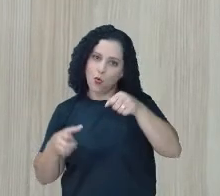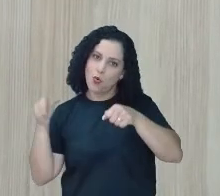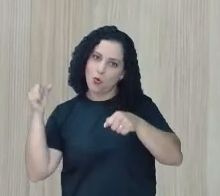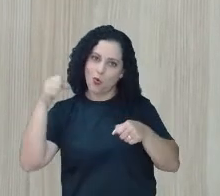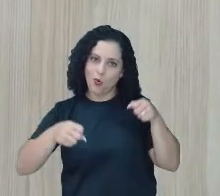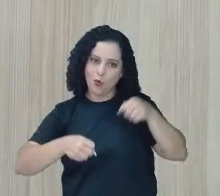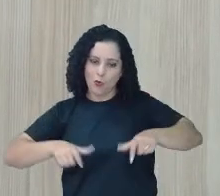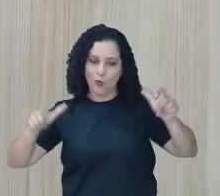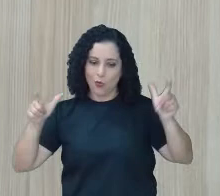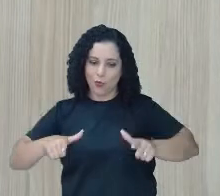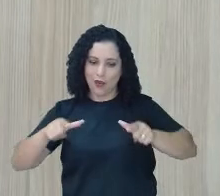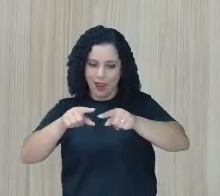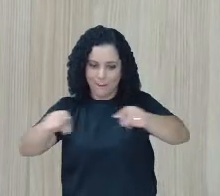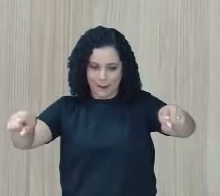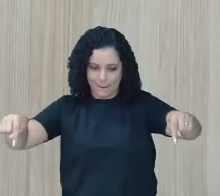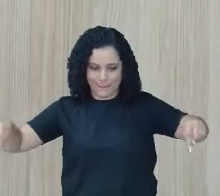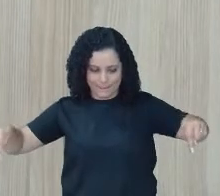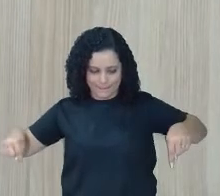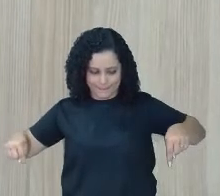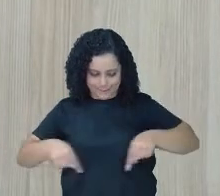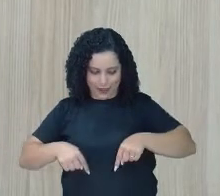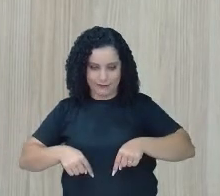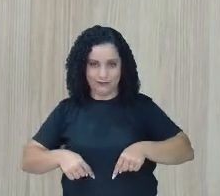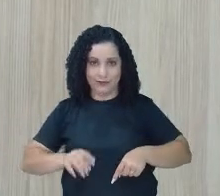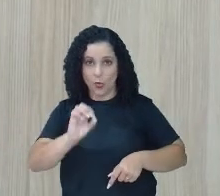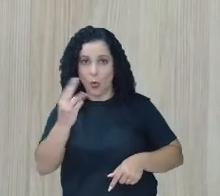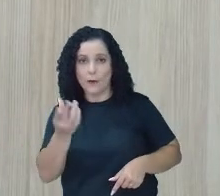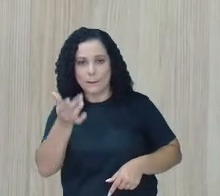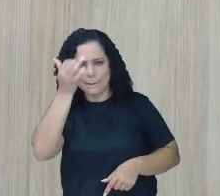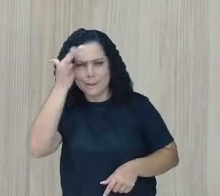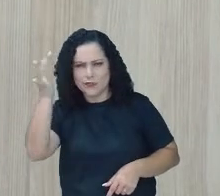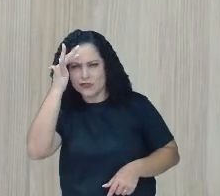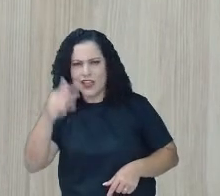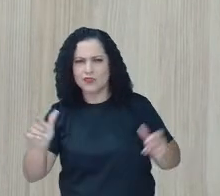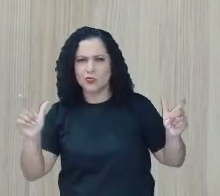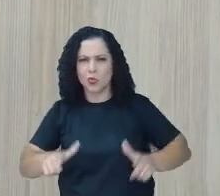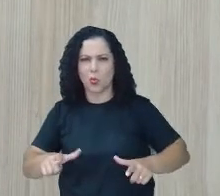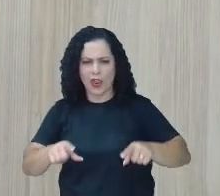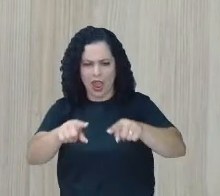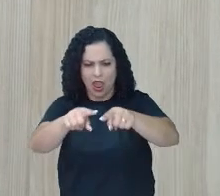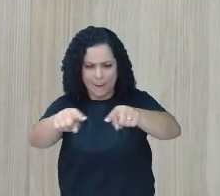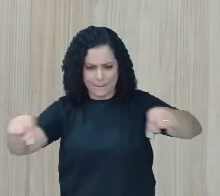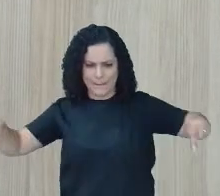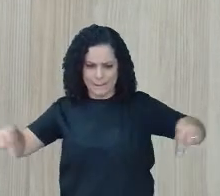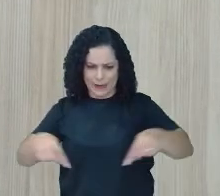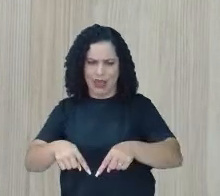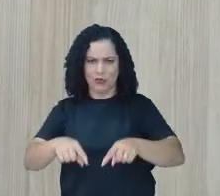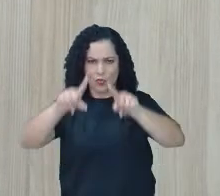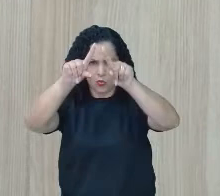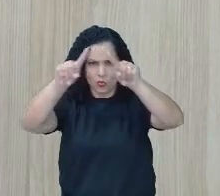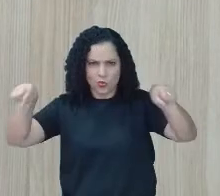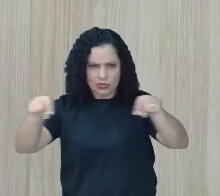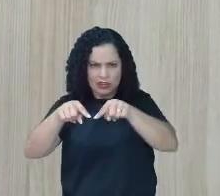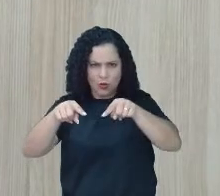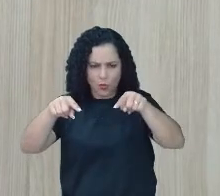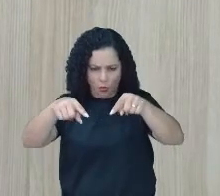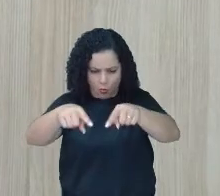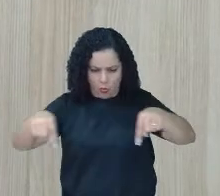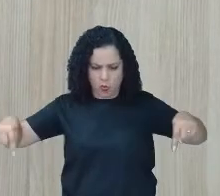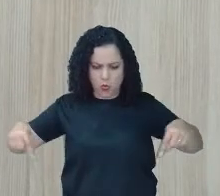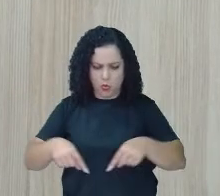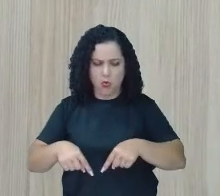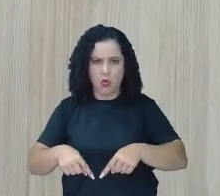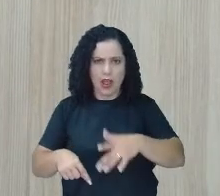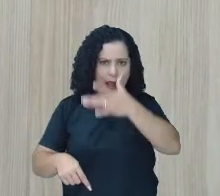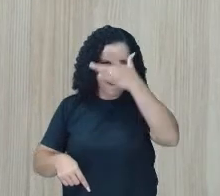sendo o tablado lá sendo um triângulo. E? O cara encostasse na quina, meu filho, Foi triste. não ia sair